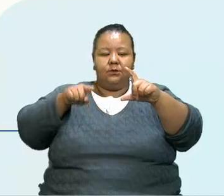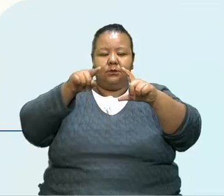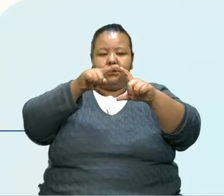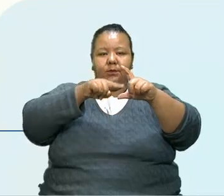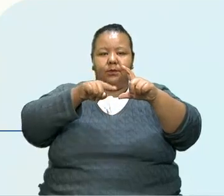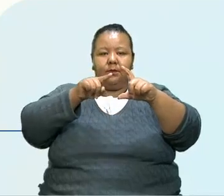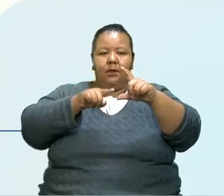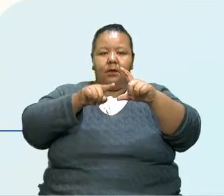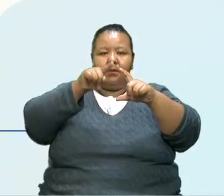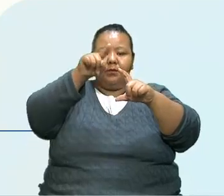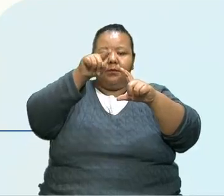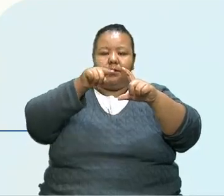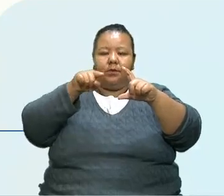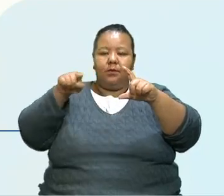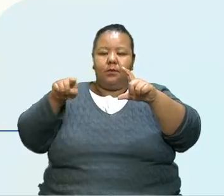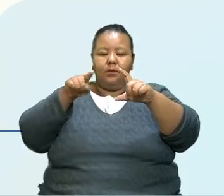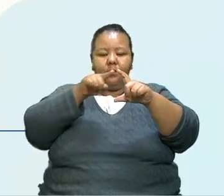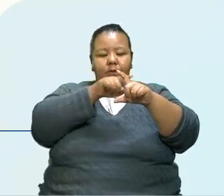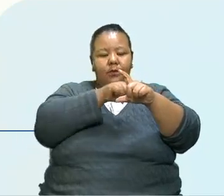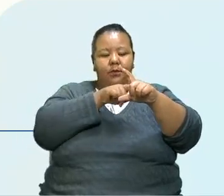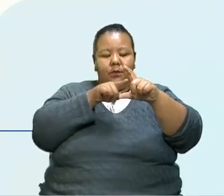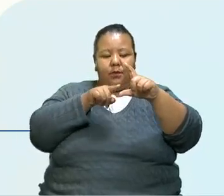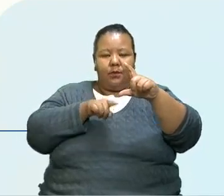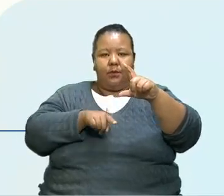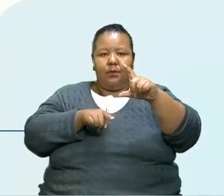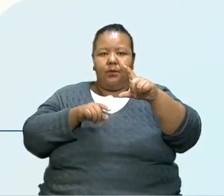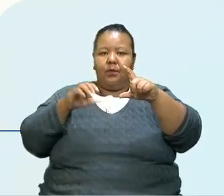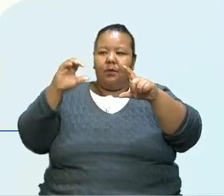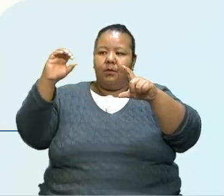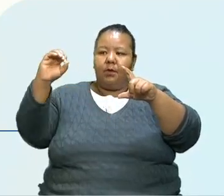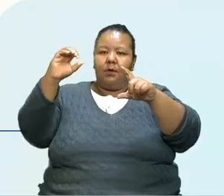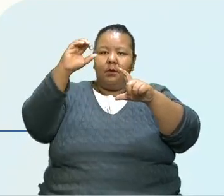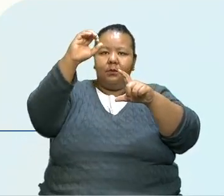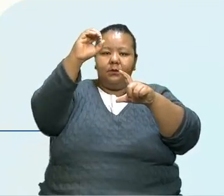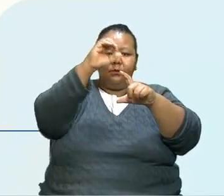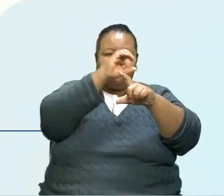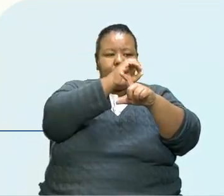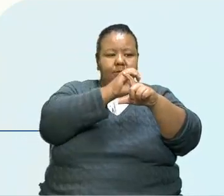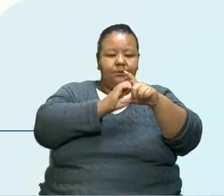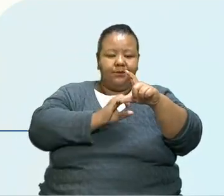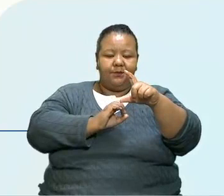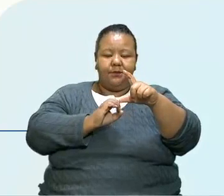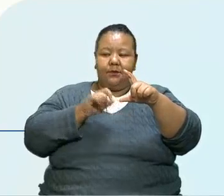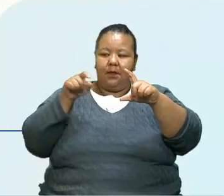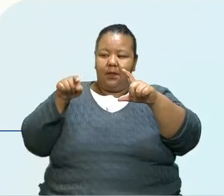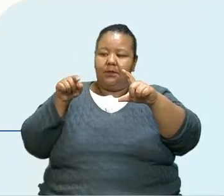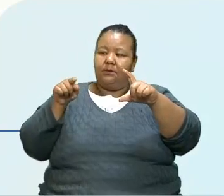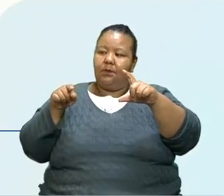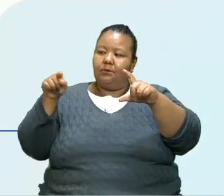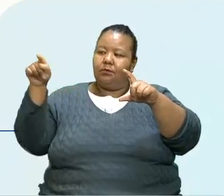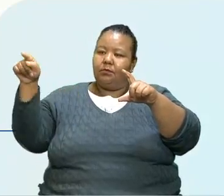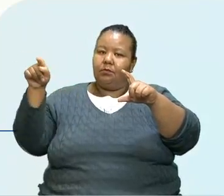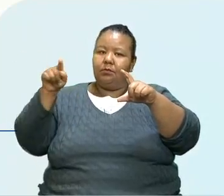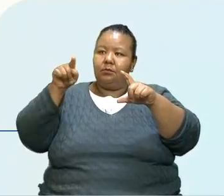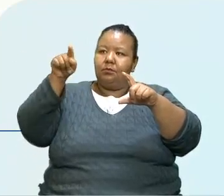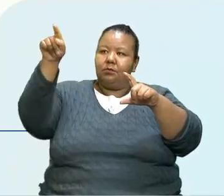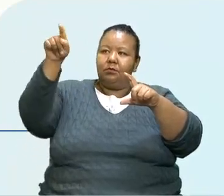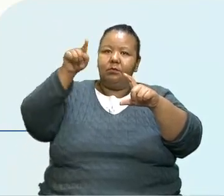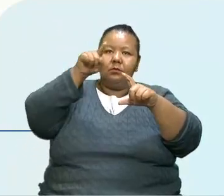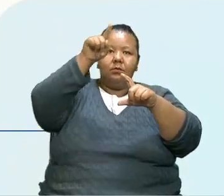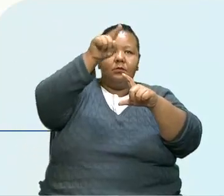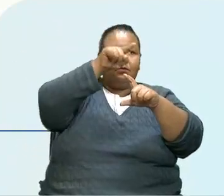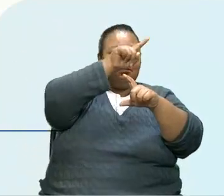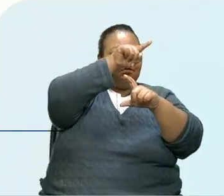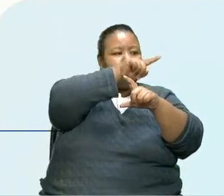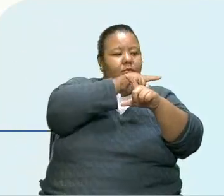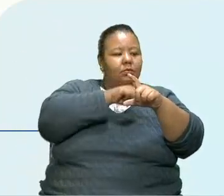dela vai ser desmembrado outras estruturas e essas outras estruturas vão radiar outras